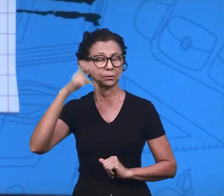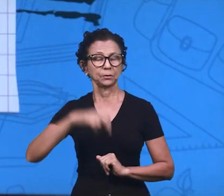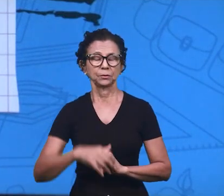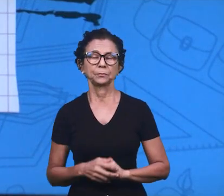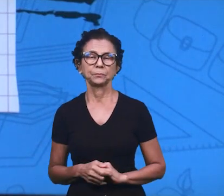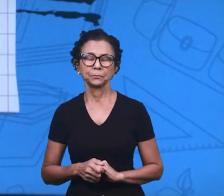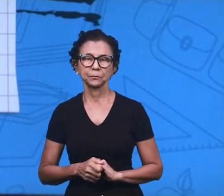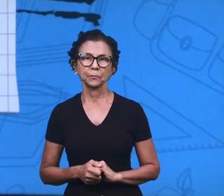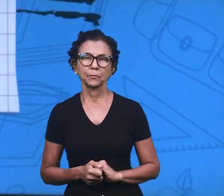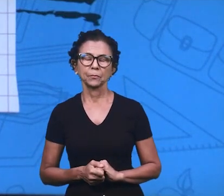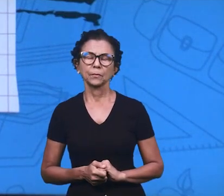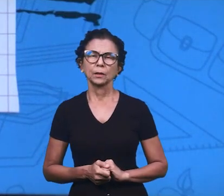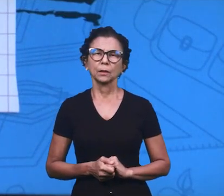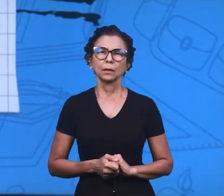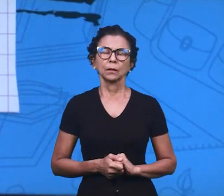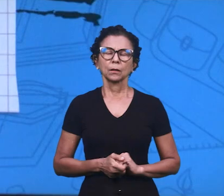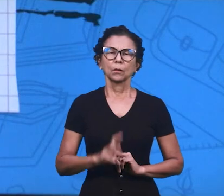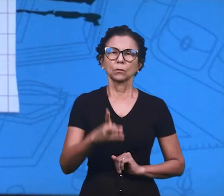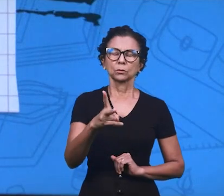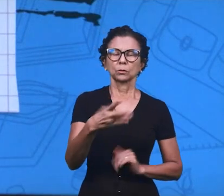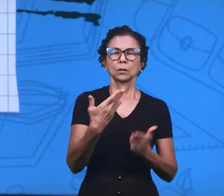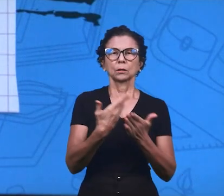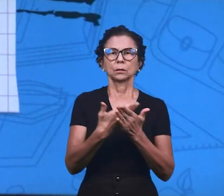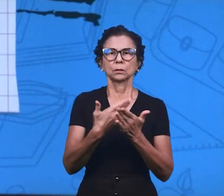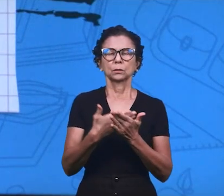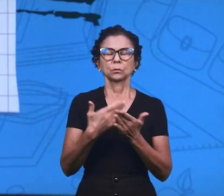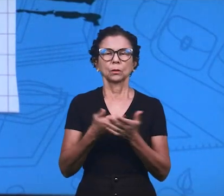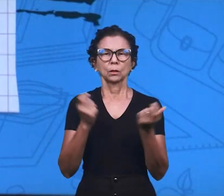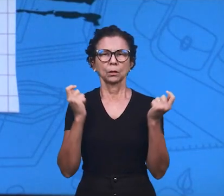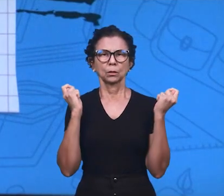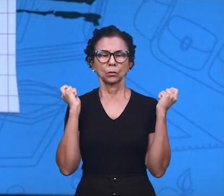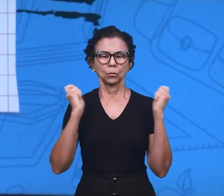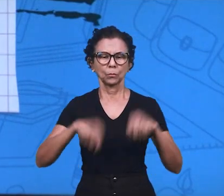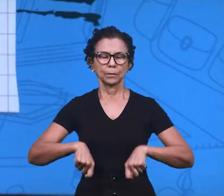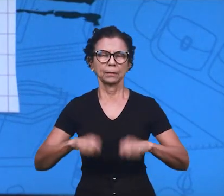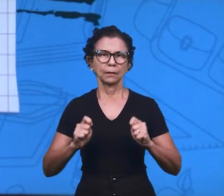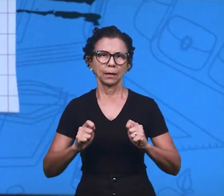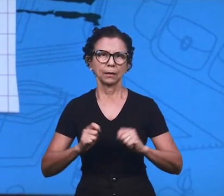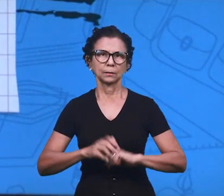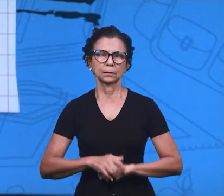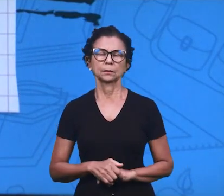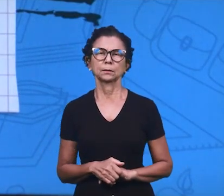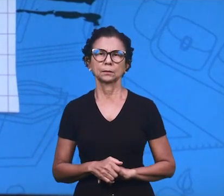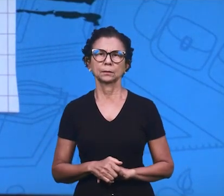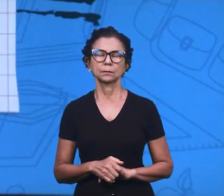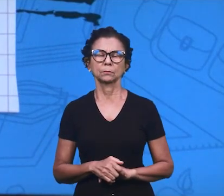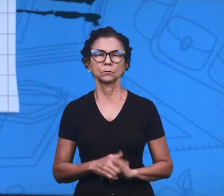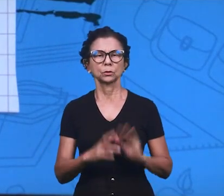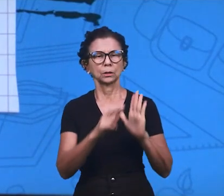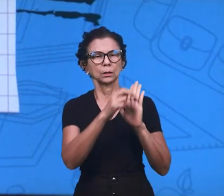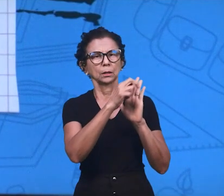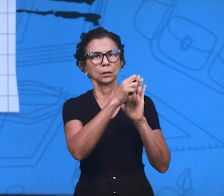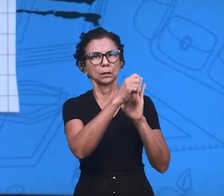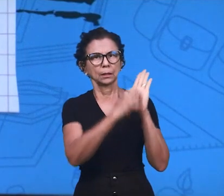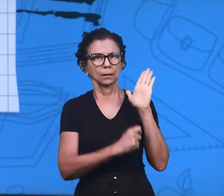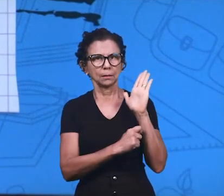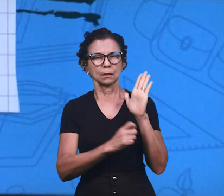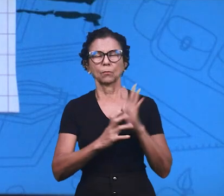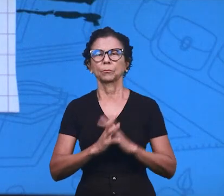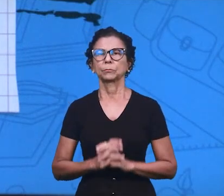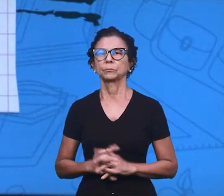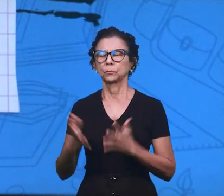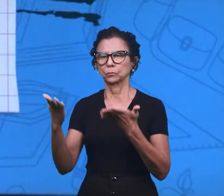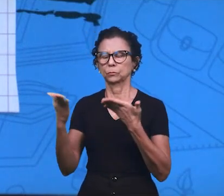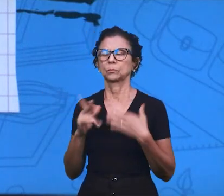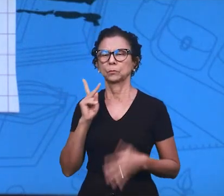Nós vamos dar sequência ao estudo das competências que envolvem a redação. E, para isso, chamamos a professora